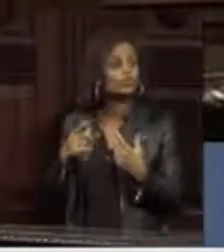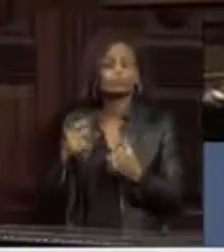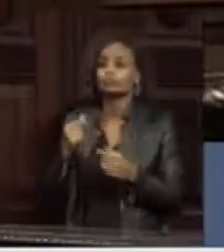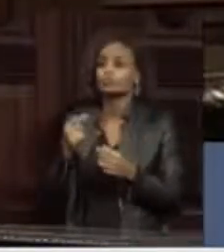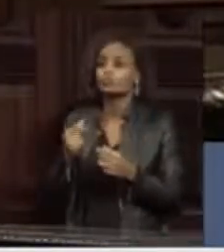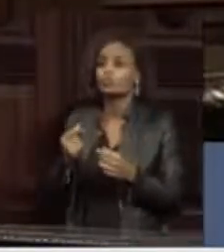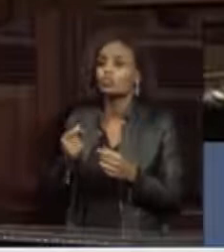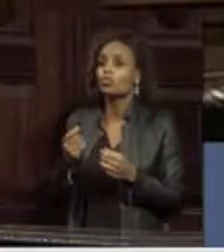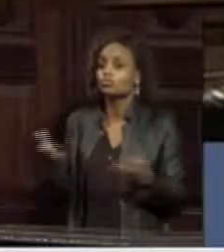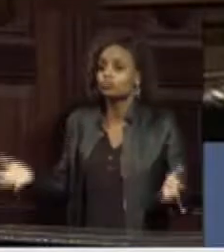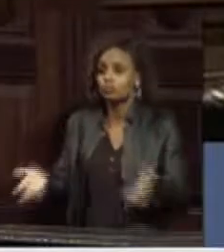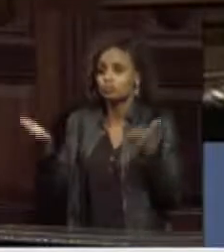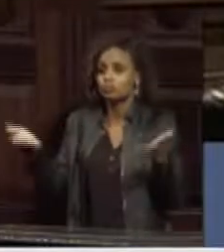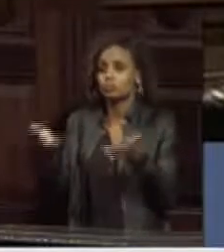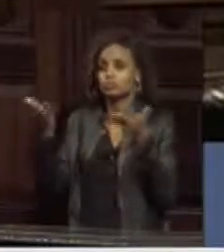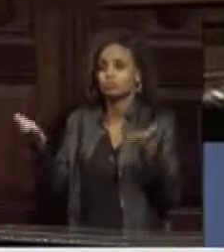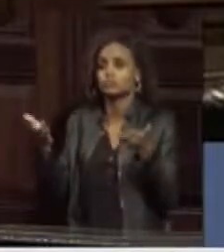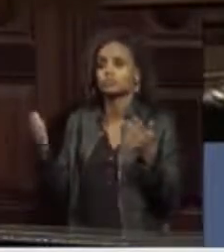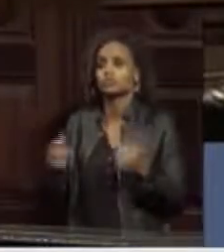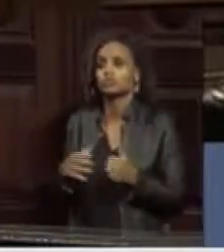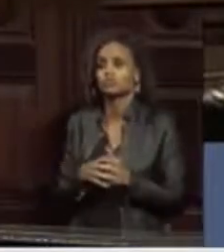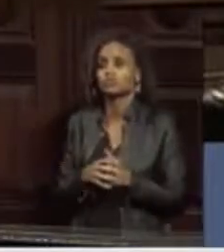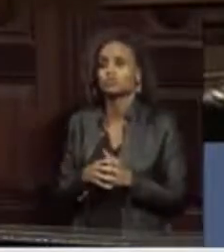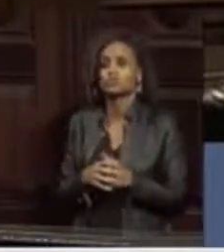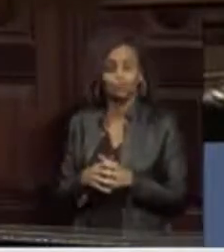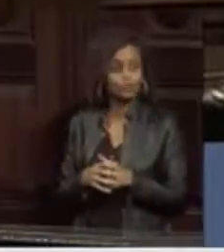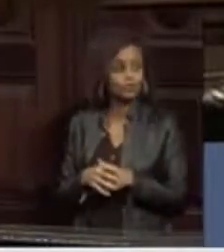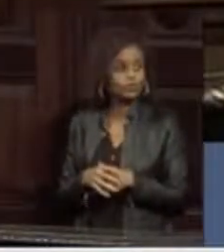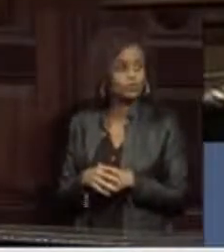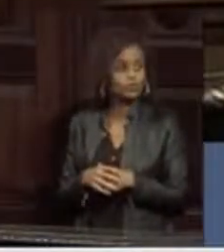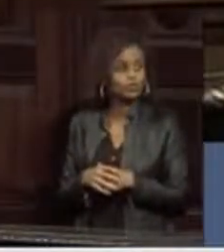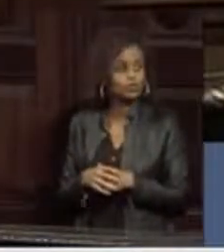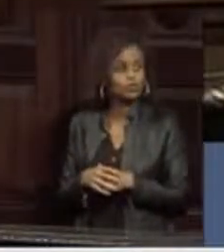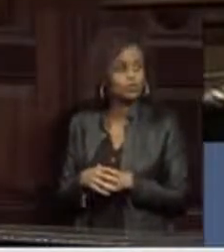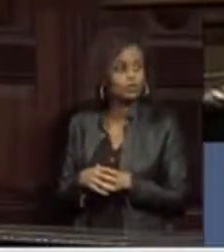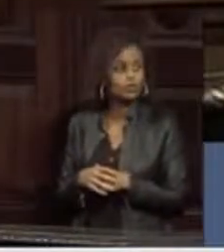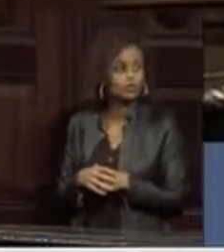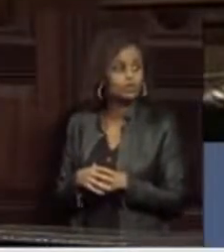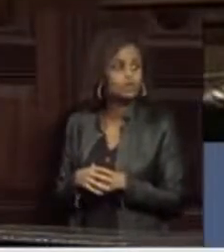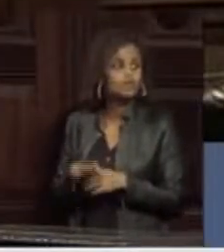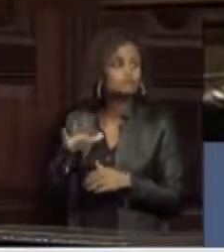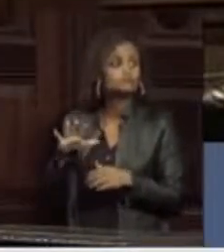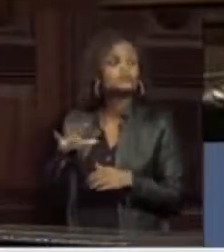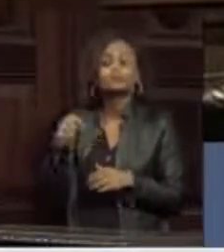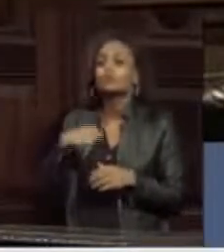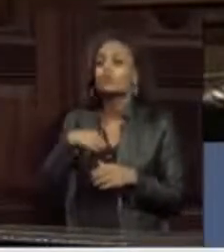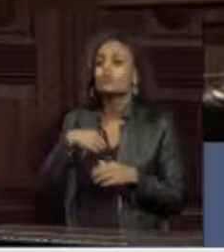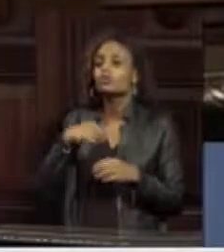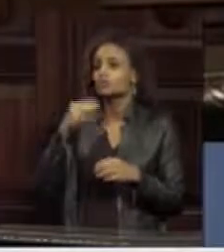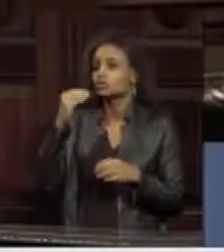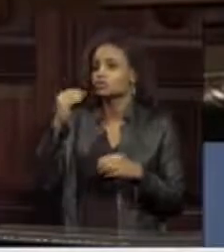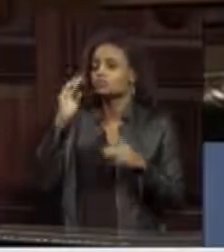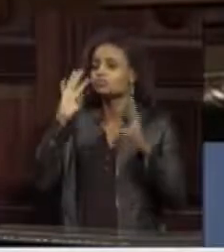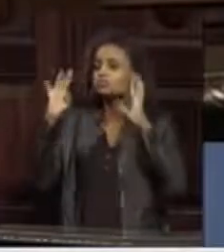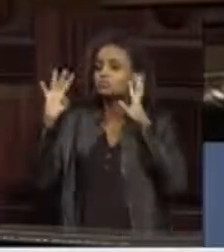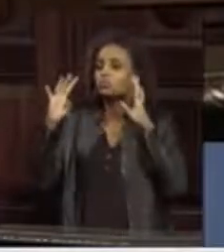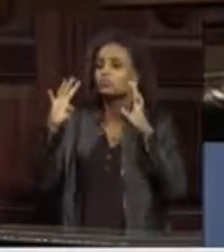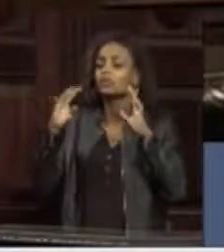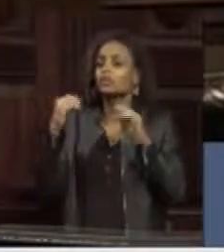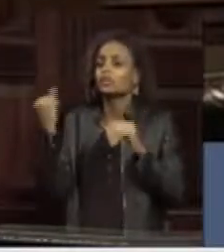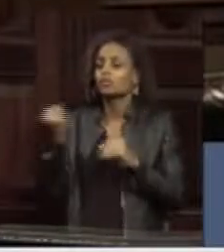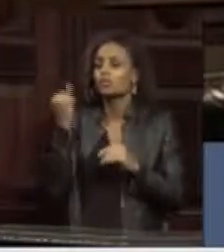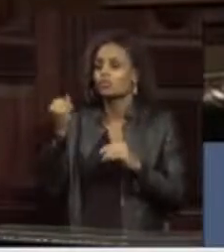podemos aceitar que a sanha de lucro do governo federal venha trazer prejuízo para os estados e